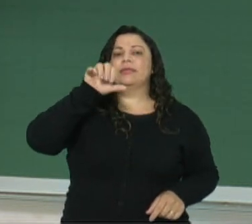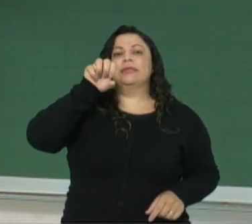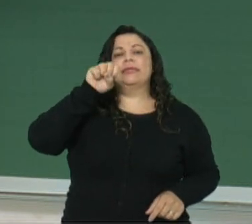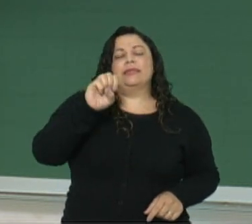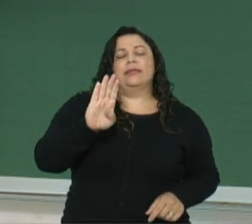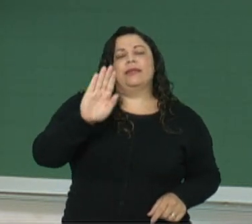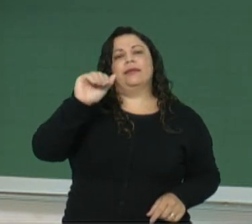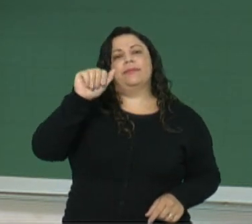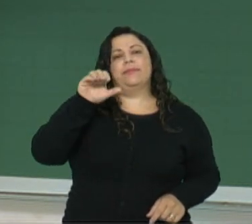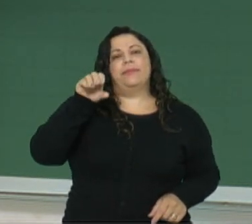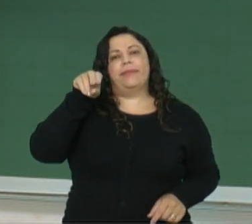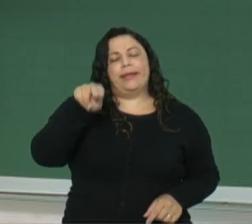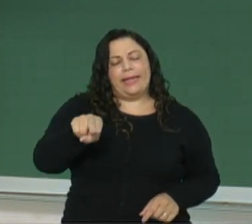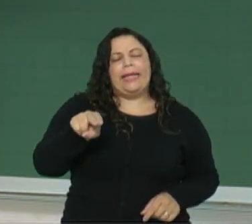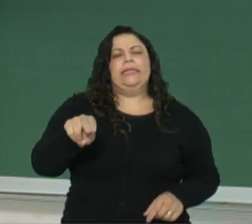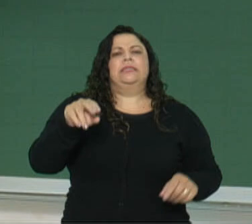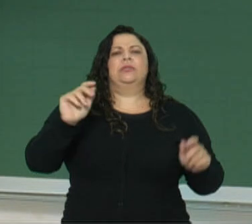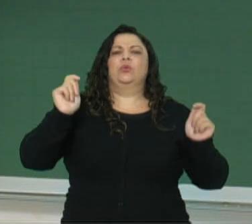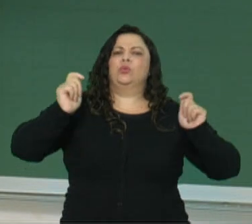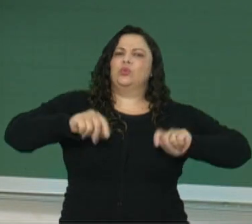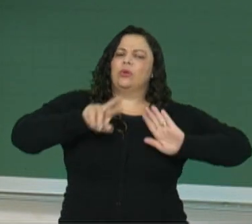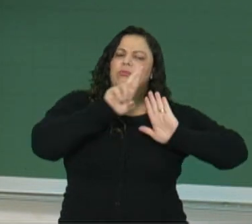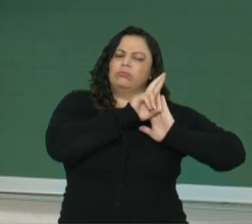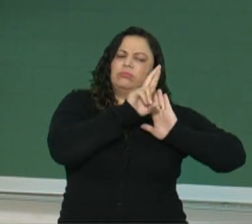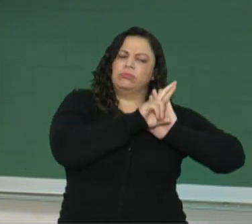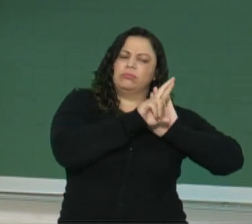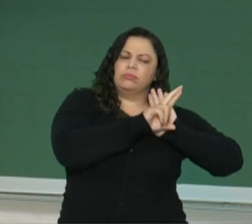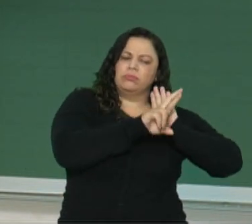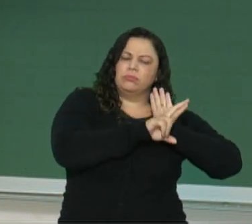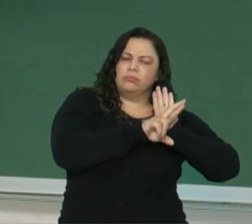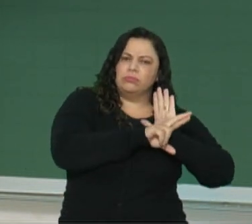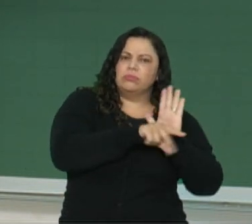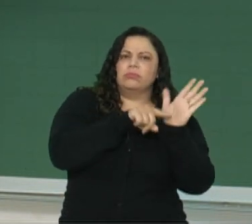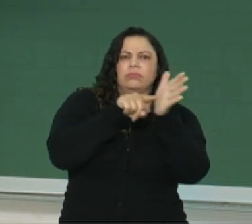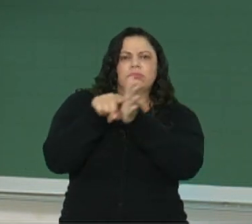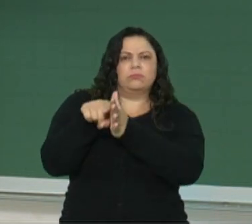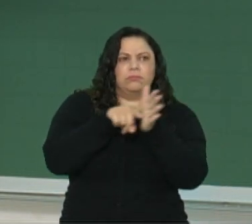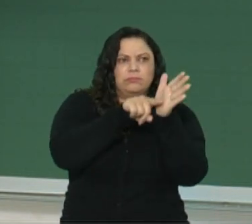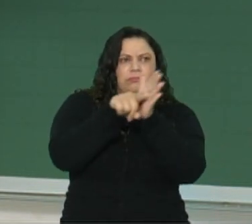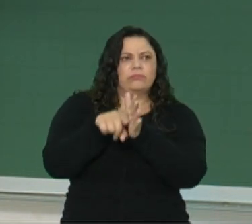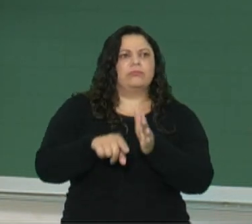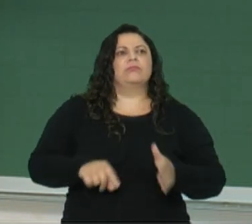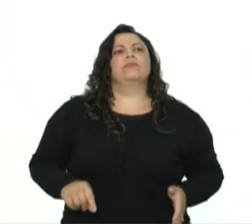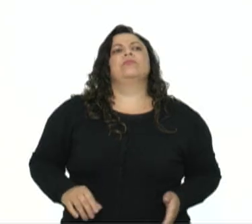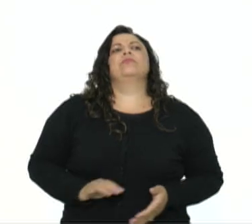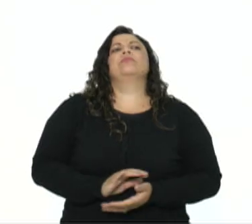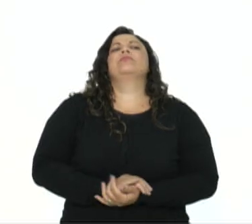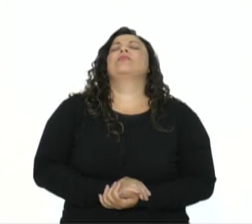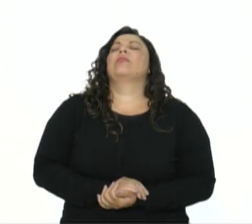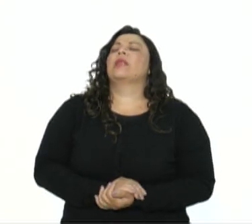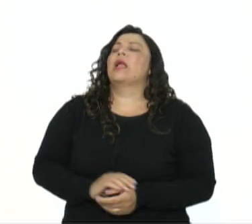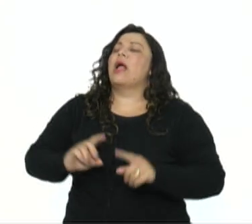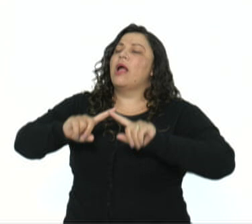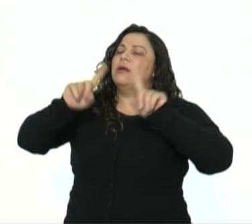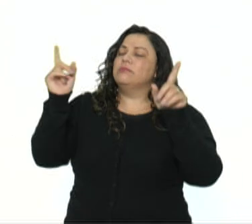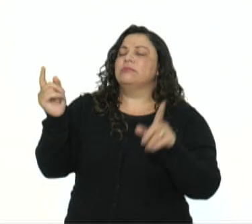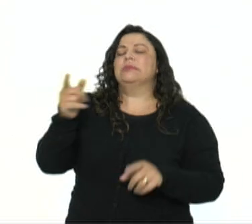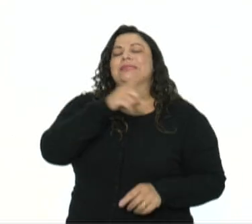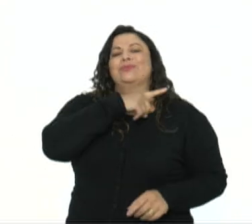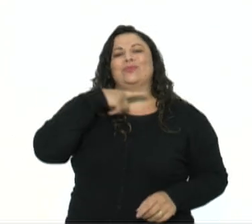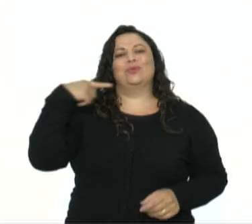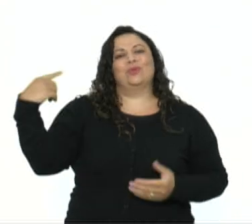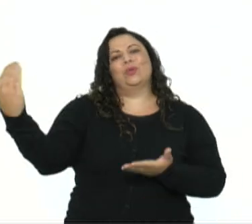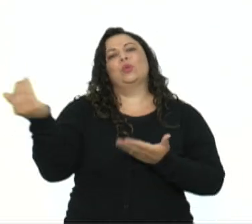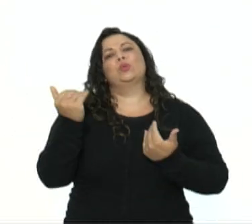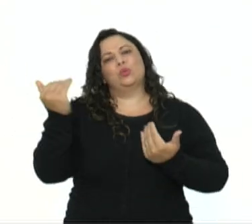colocar isso com critérios, com ordens de como que tem que acontecer. Mas faleceu bem jovem ainda